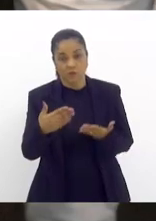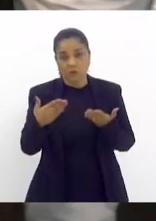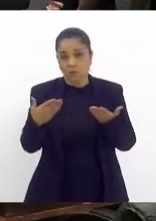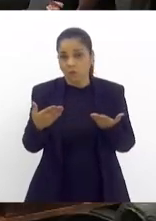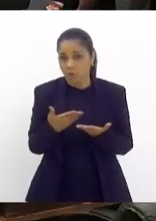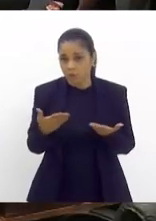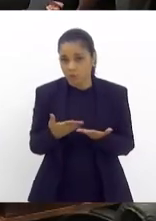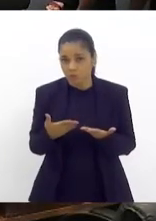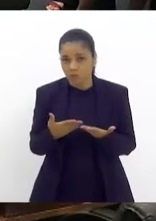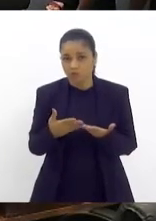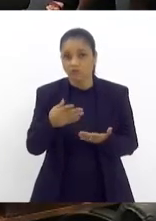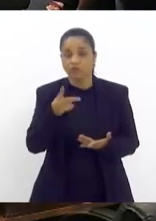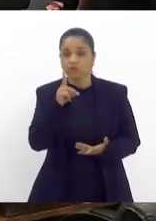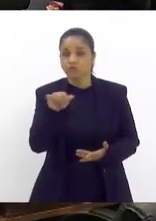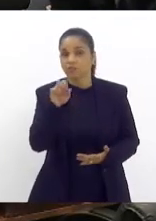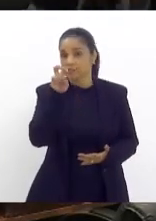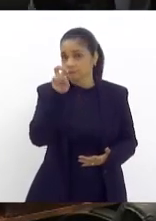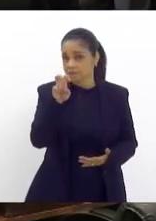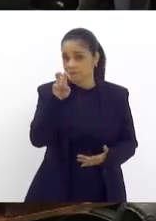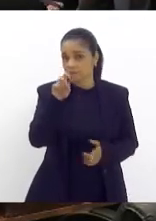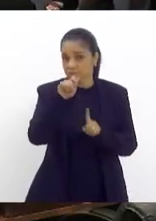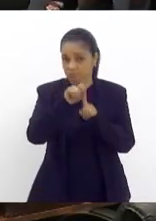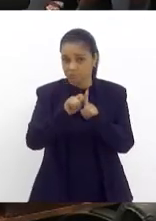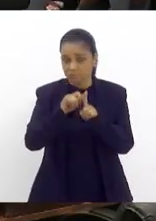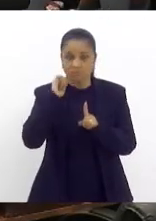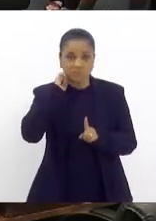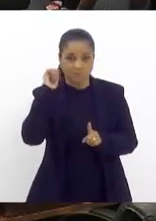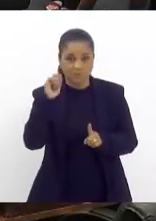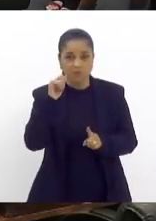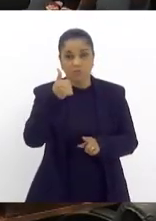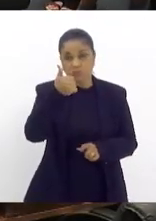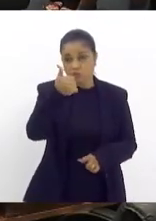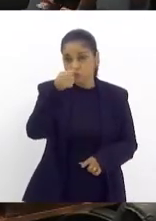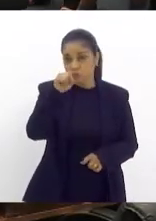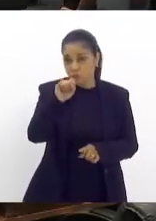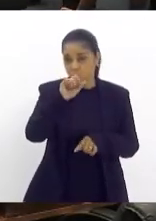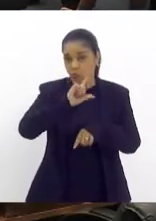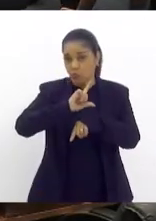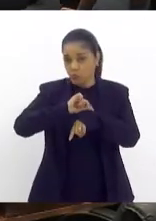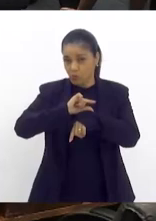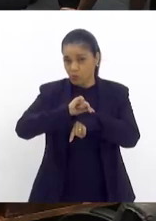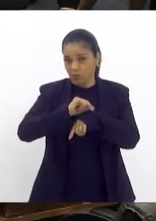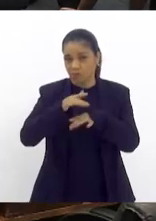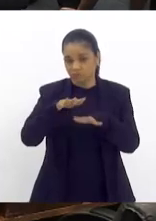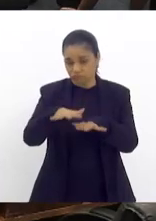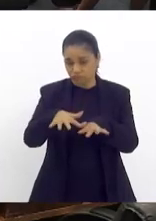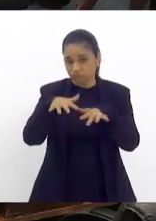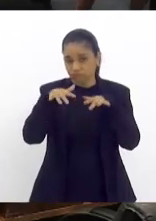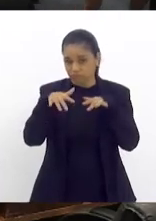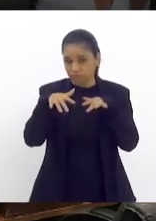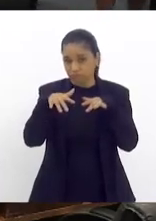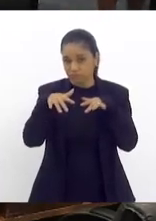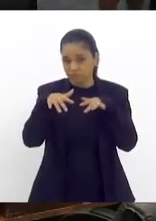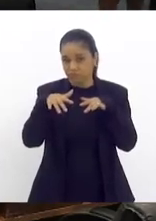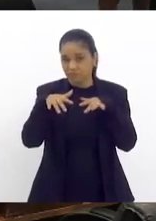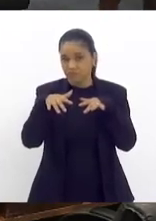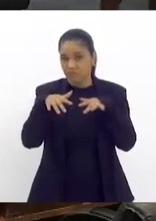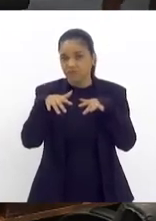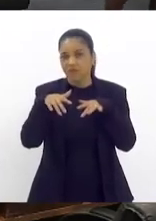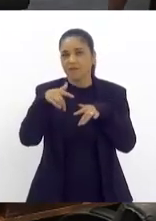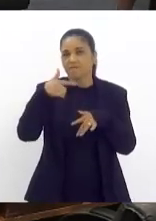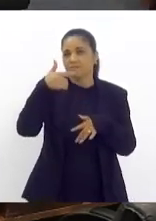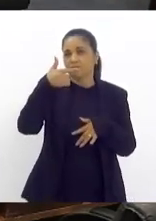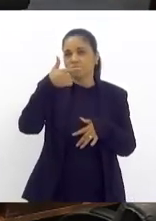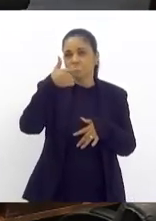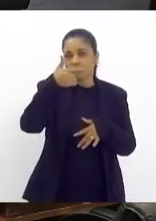hoje, dia 5, às 18 horas, vai ocorrer no auditório, aí no